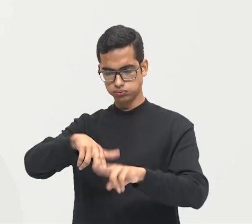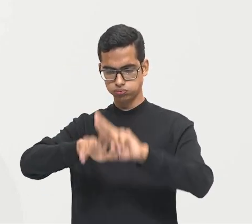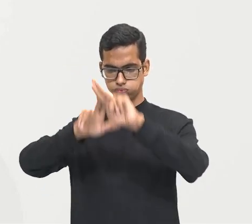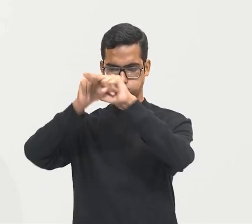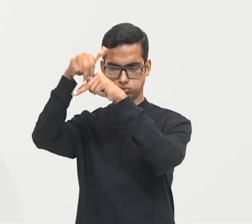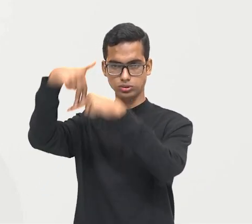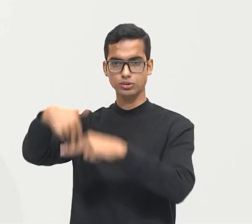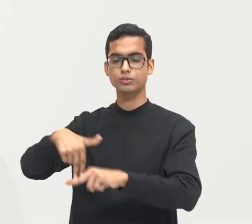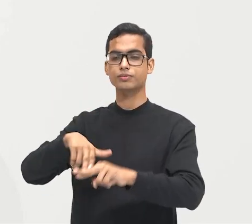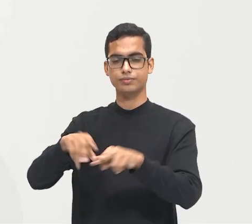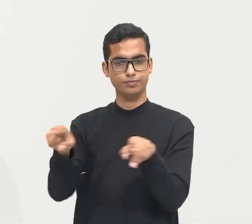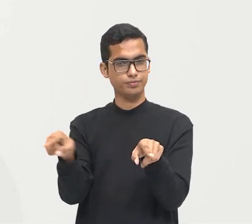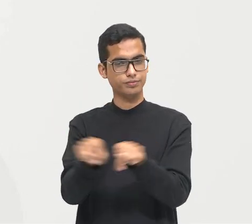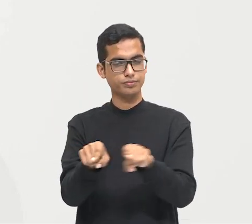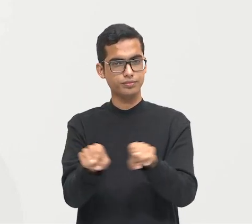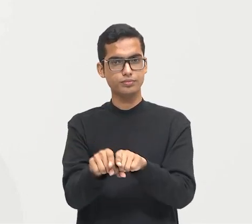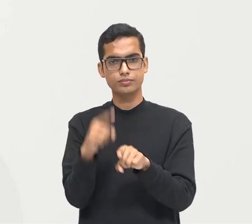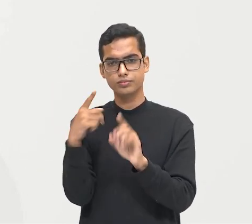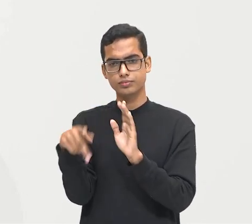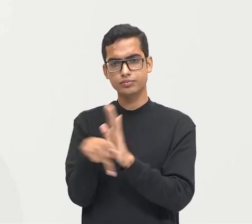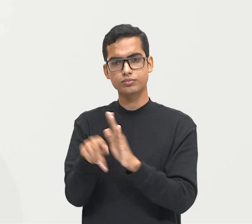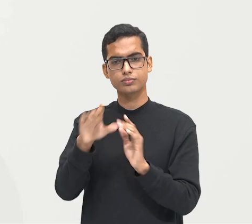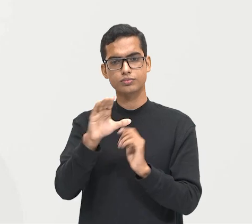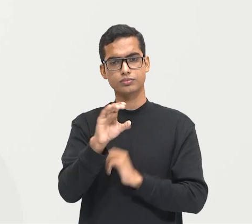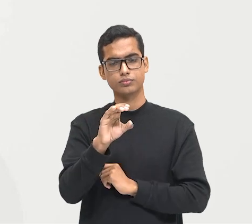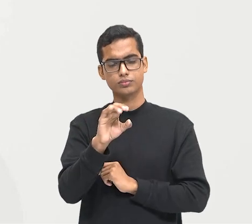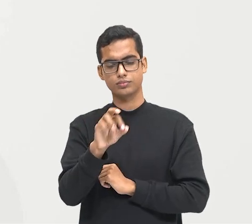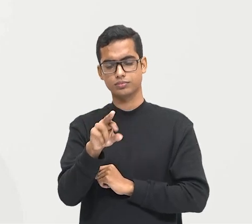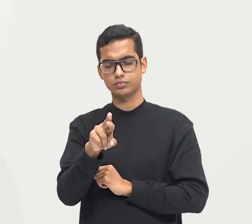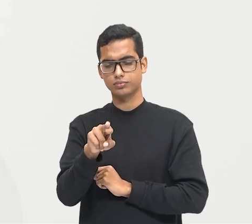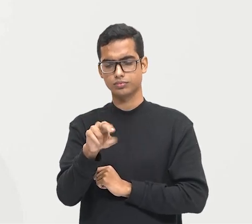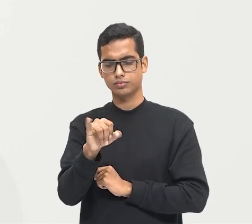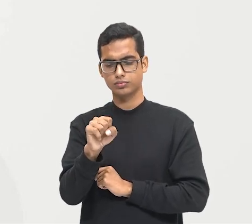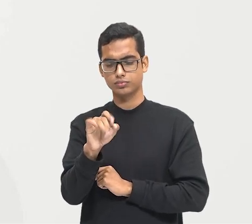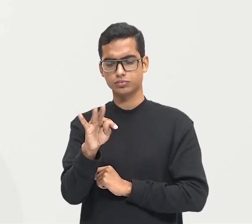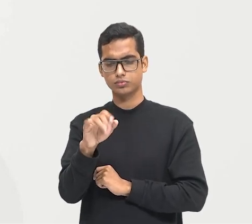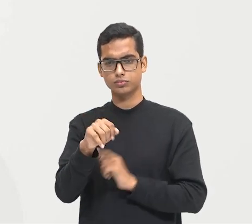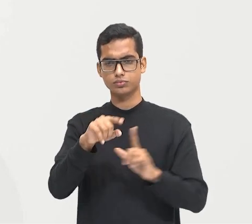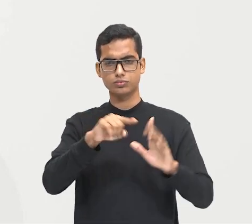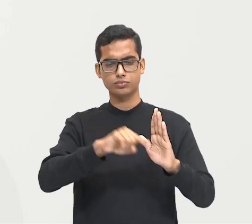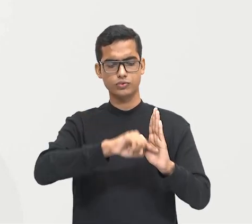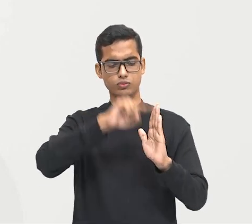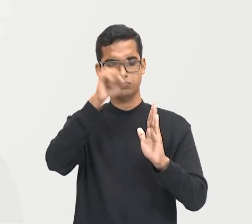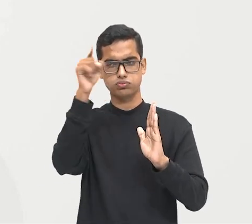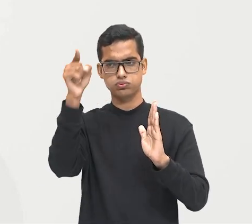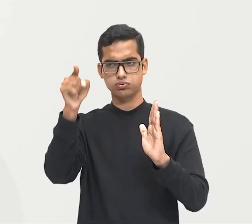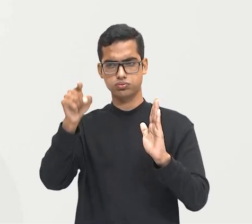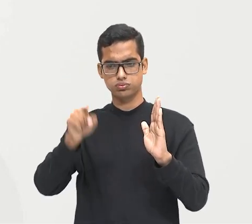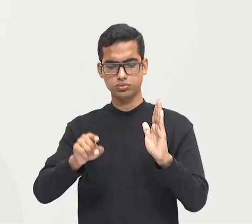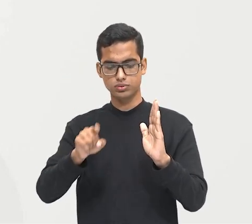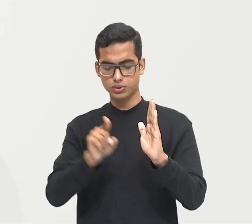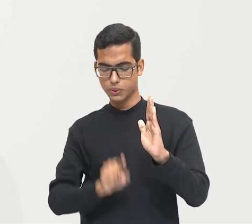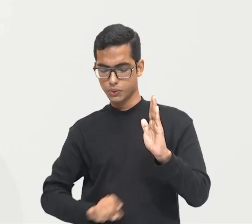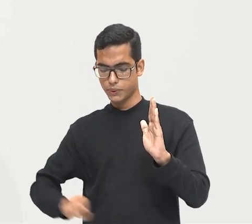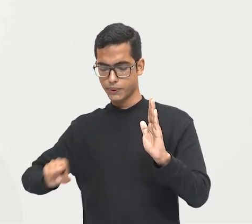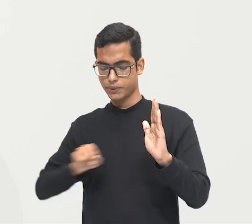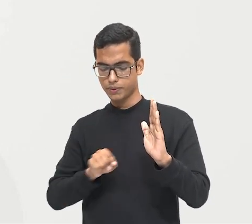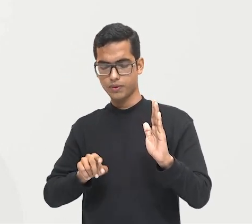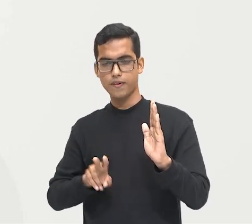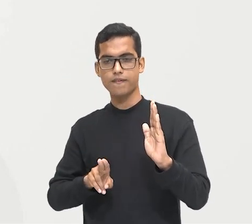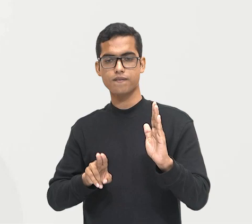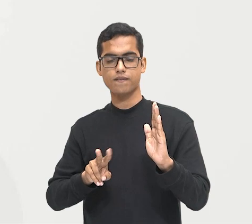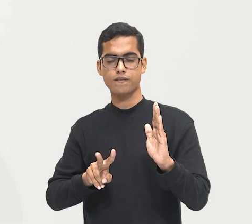altas, por exemplo, e ele está ali na crista, que é justamente aquela parte mais elevada. E a parte de baixo ali é o vale. E